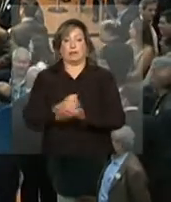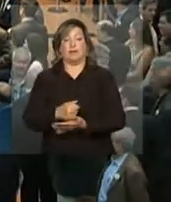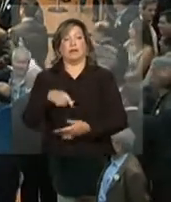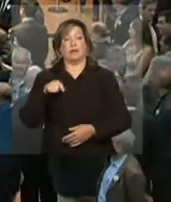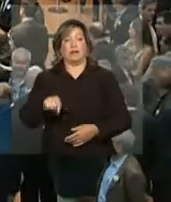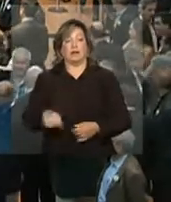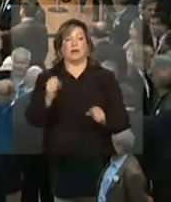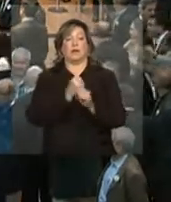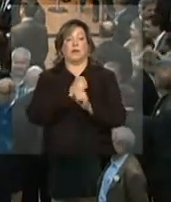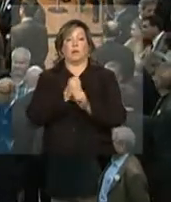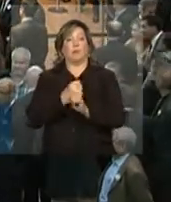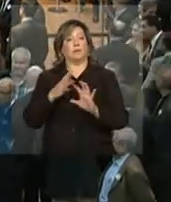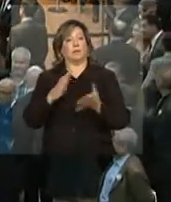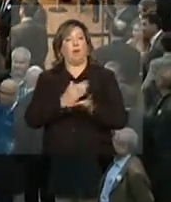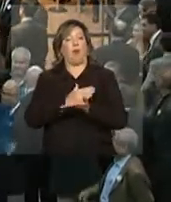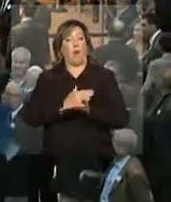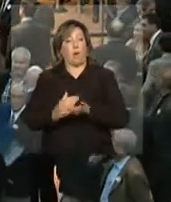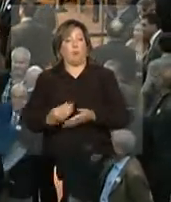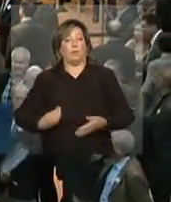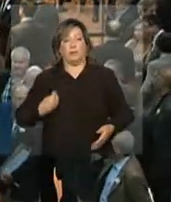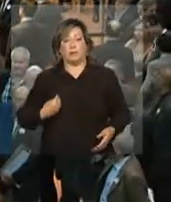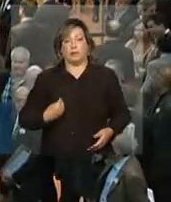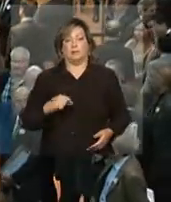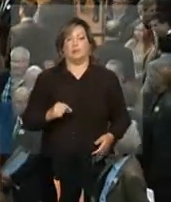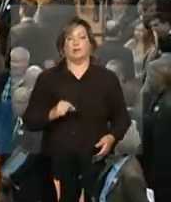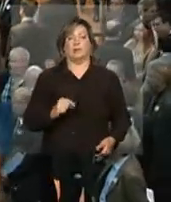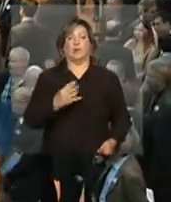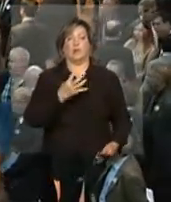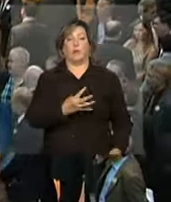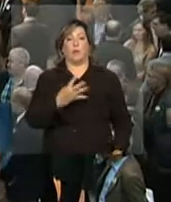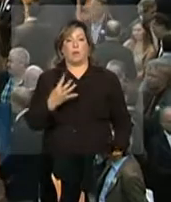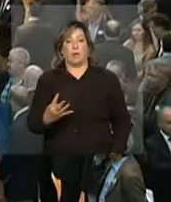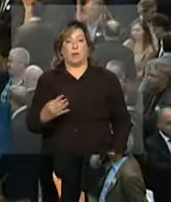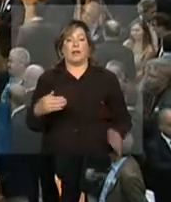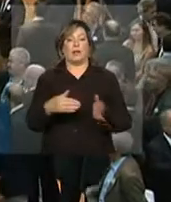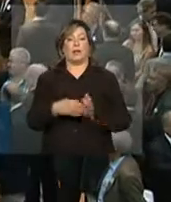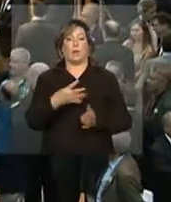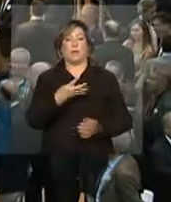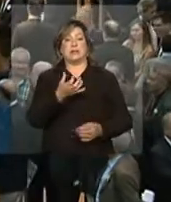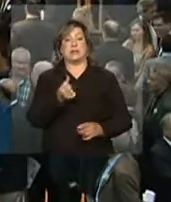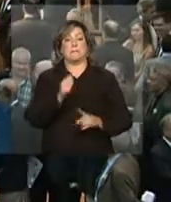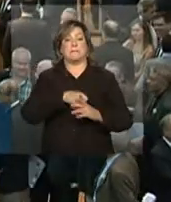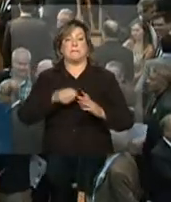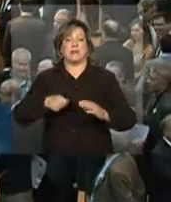instalações devem entrar em operação entre 44 e 46